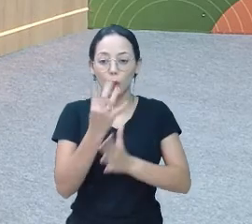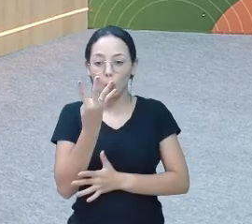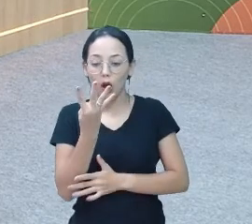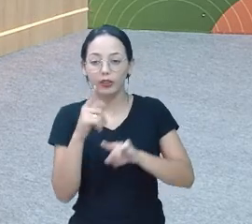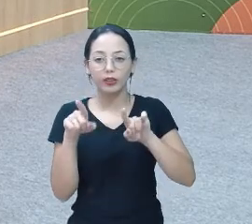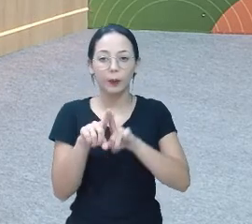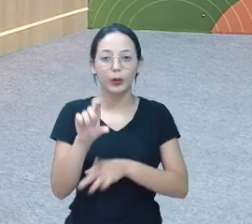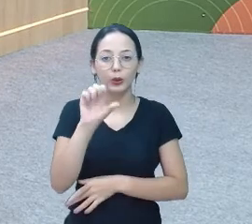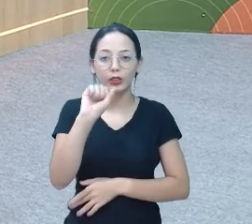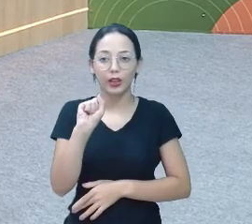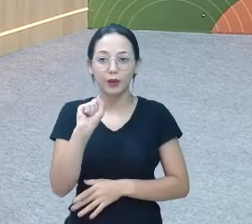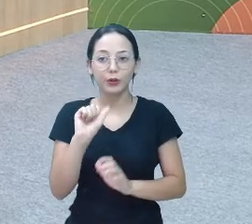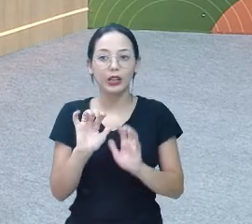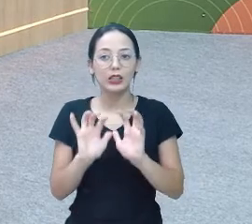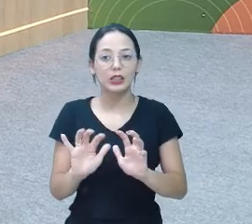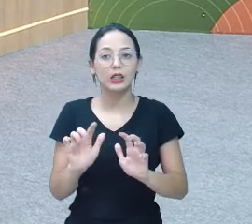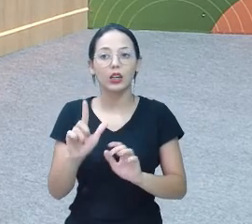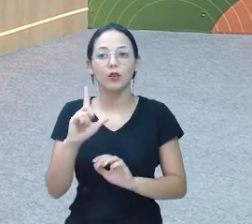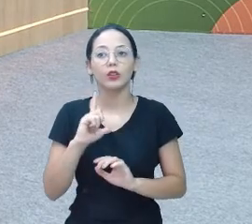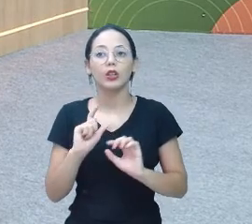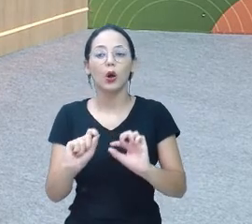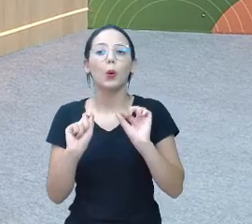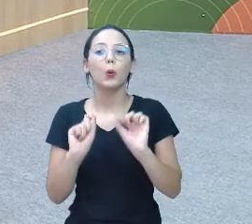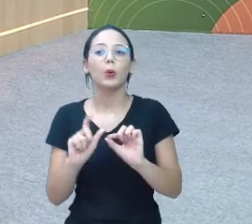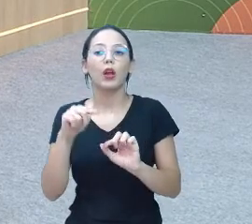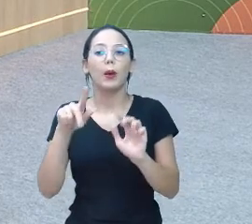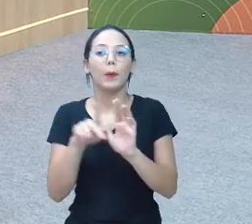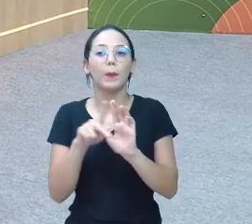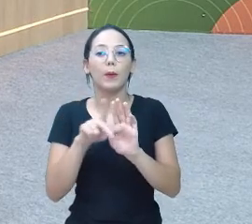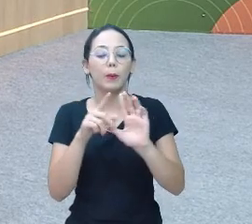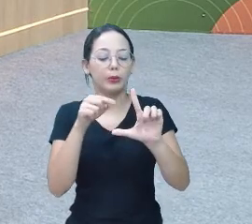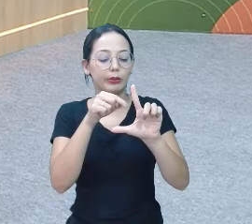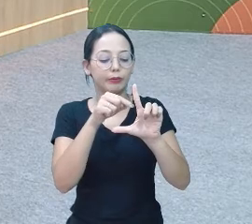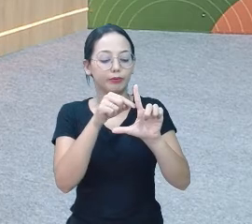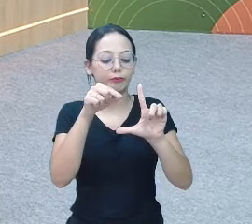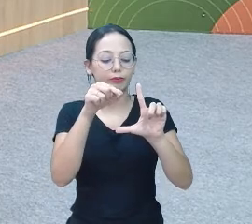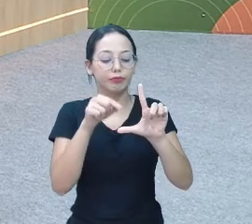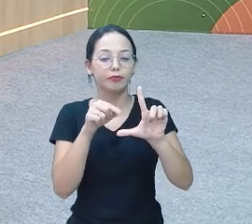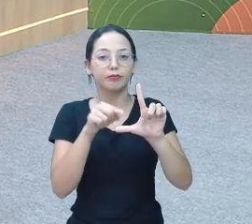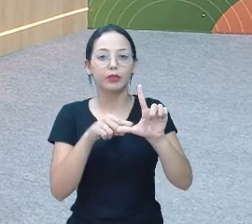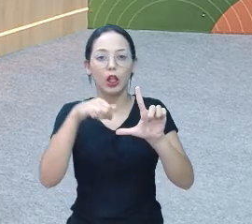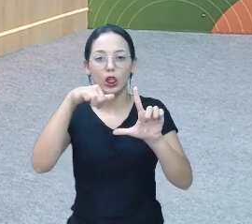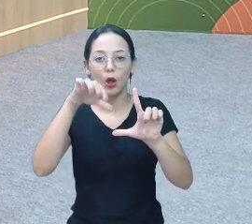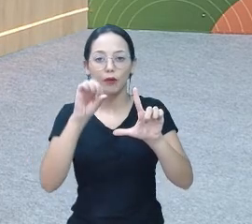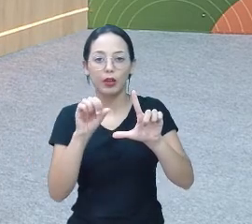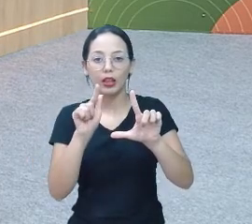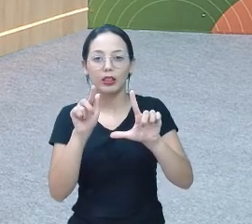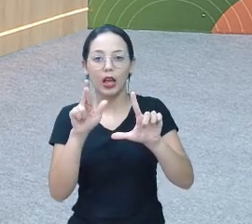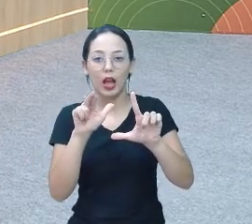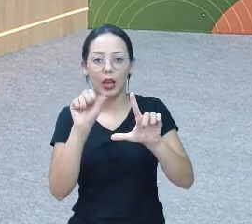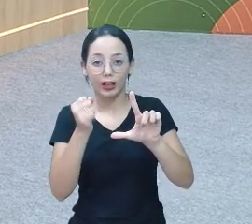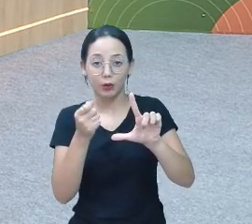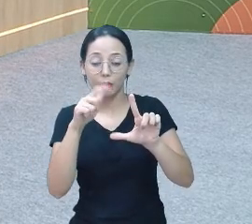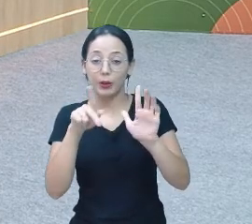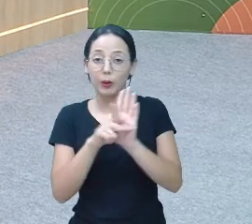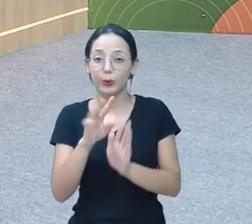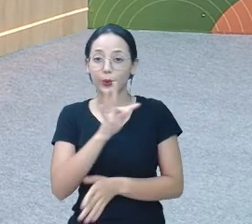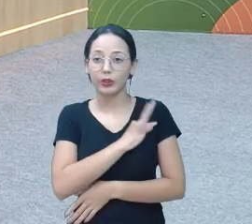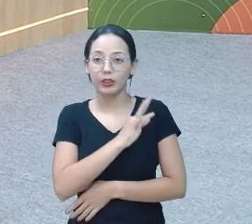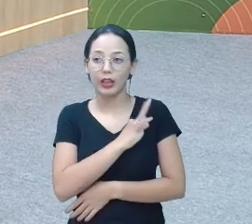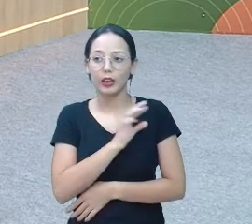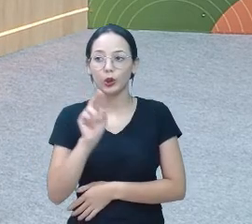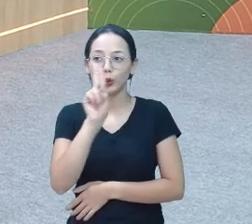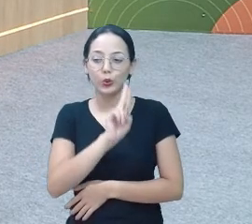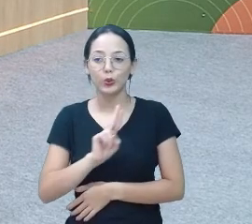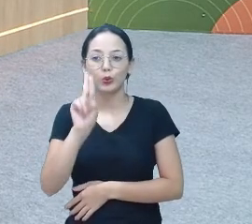oitavo nó dessa forma, você tinha como aquele ângulo ali sendo um ângulo de 90 graus. Então, era uma técnica que eles utilizavam